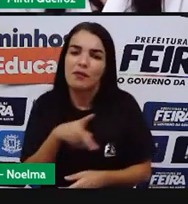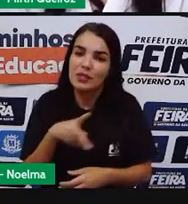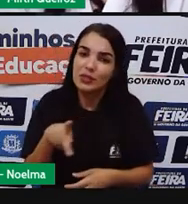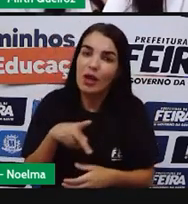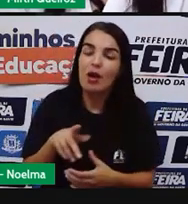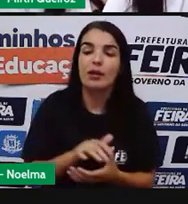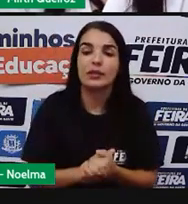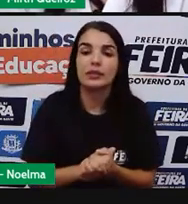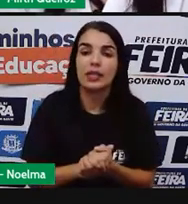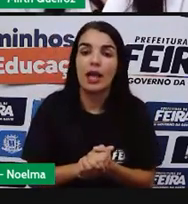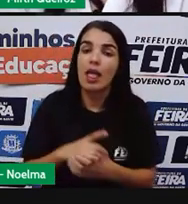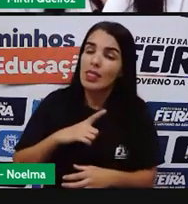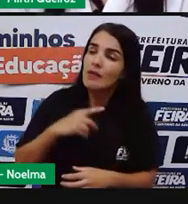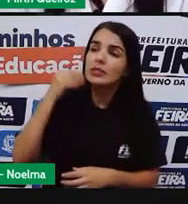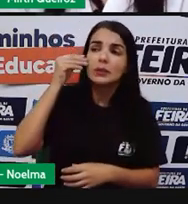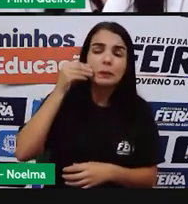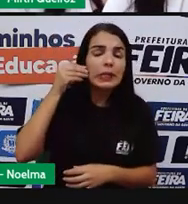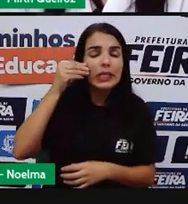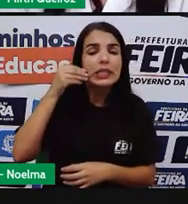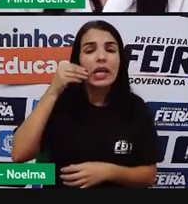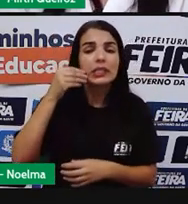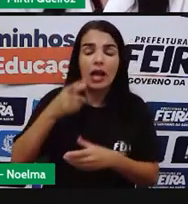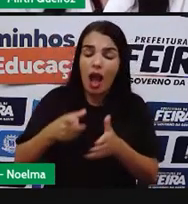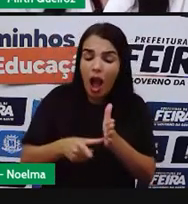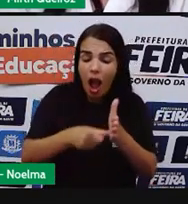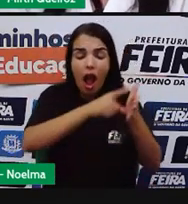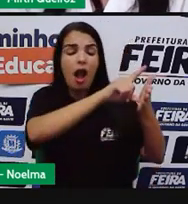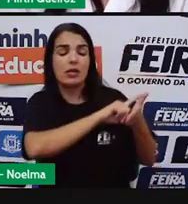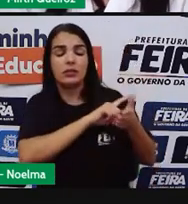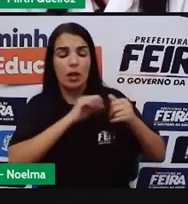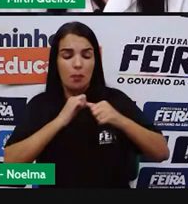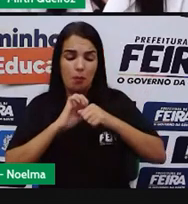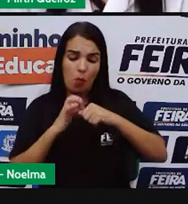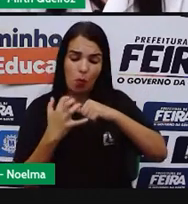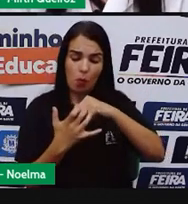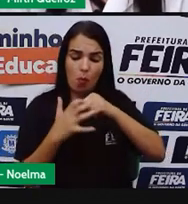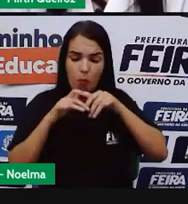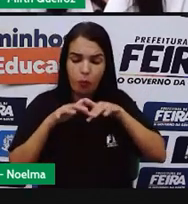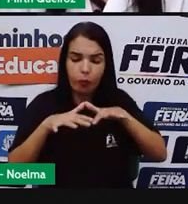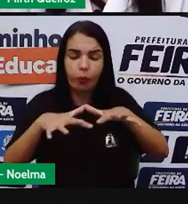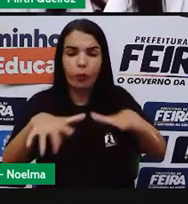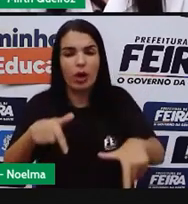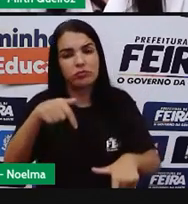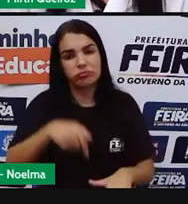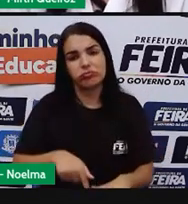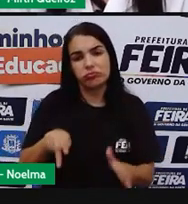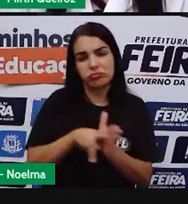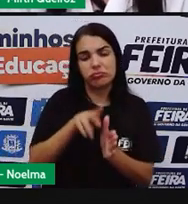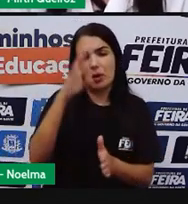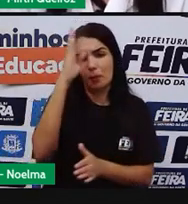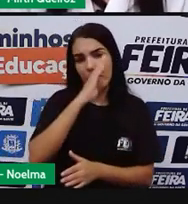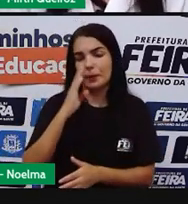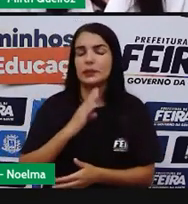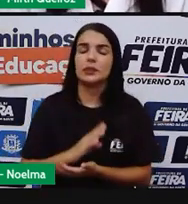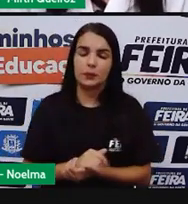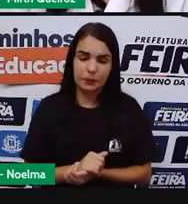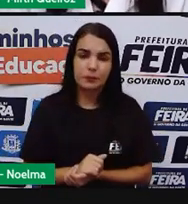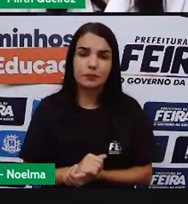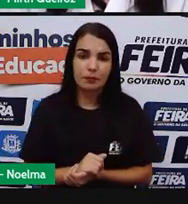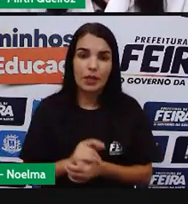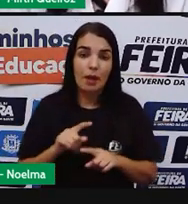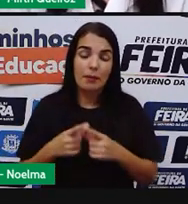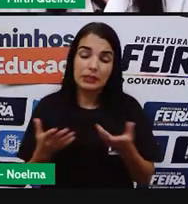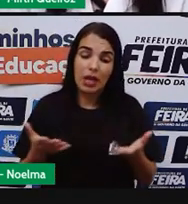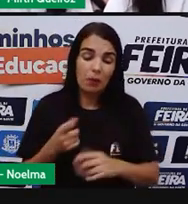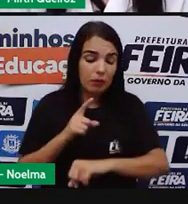professores. Foram experiências que a gente teve antes da pandemia atingir o nosso país e que, no momento, infelizmente, a gente não